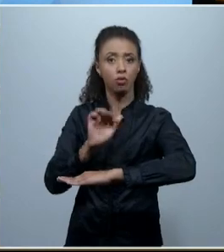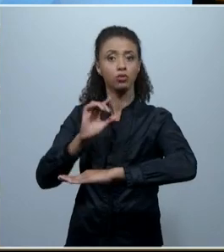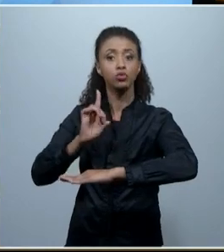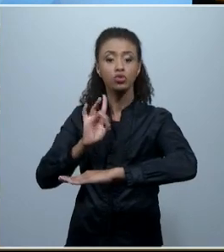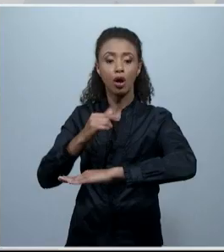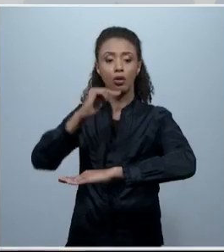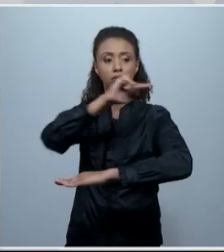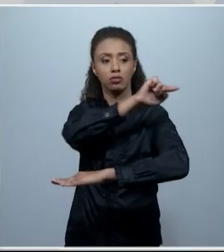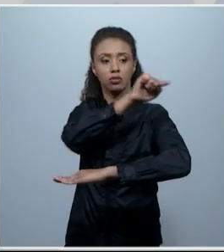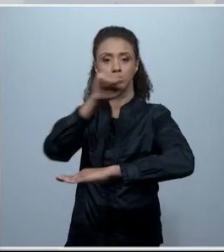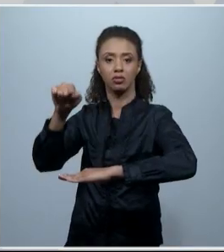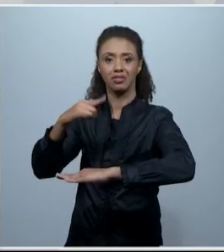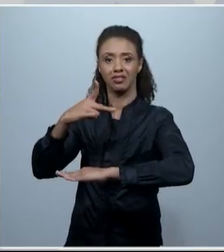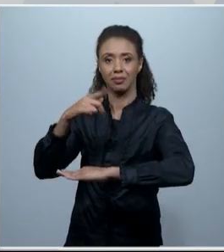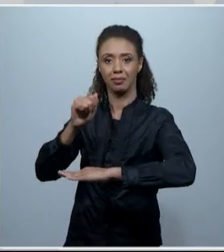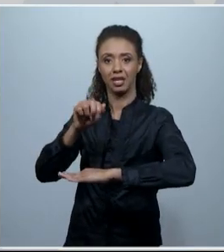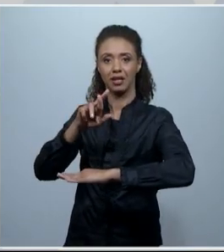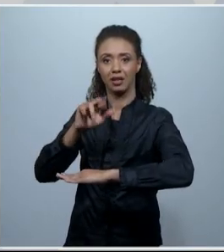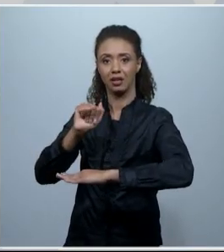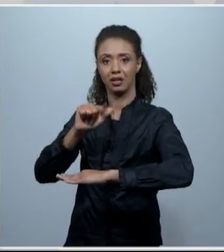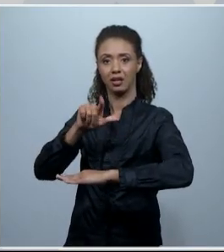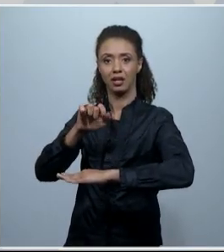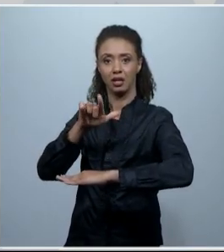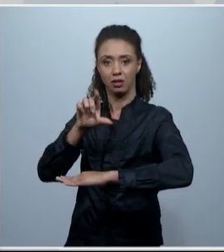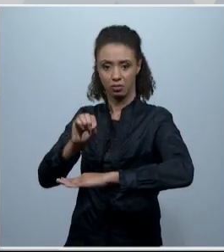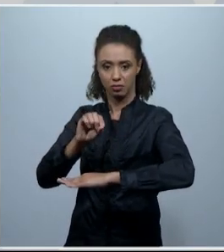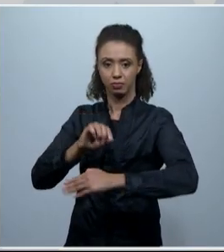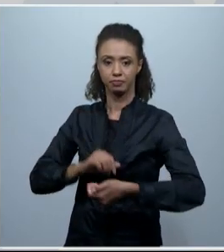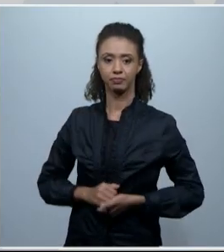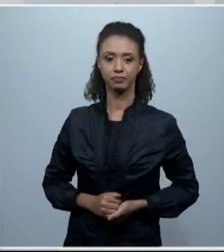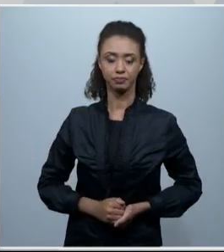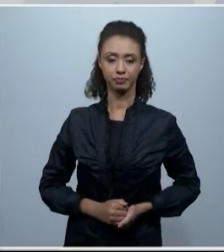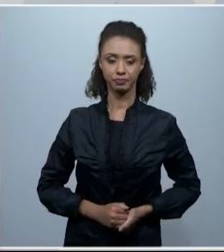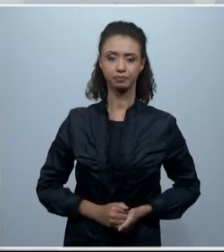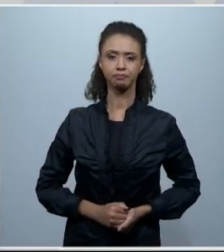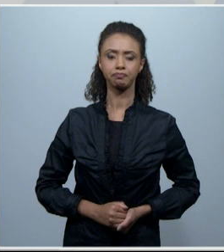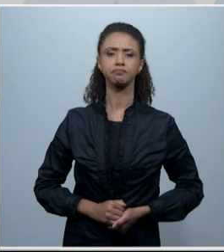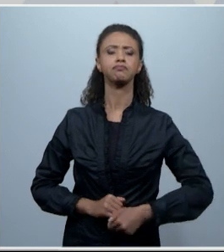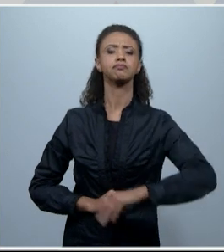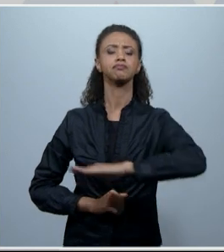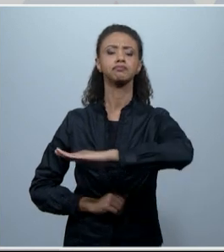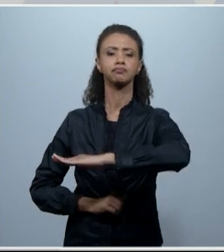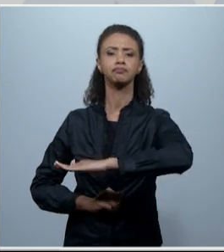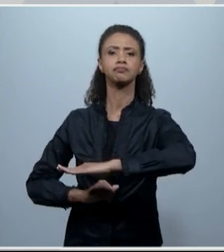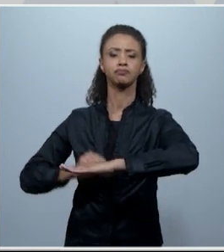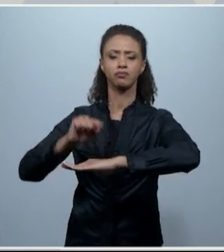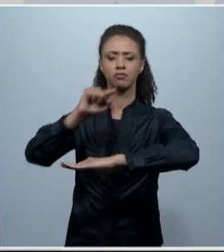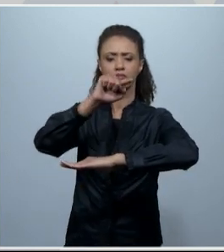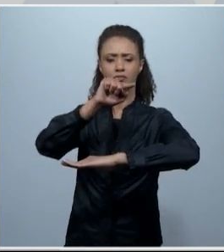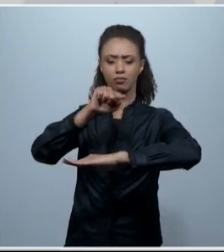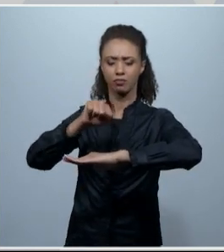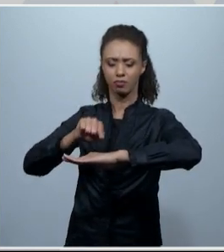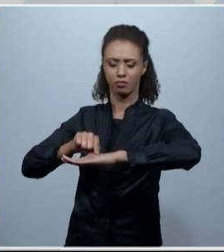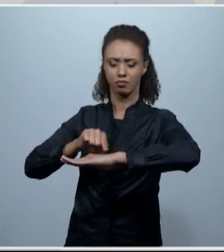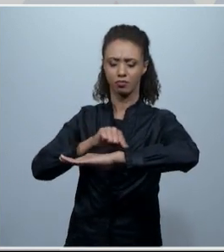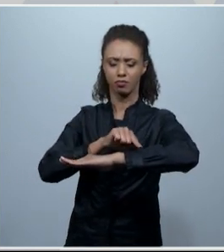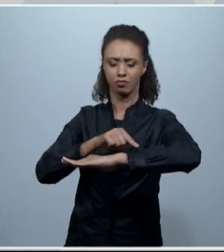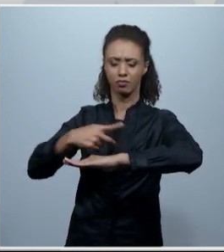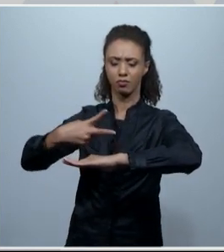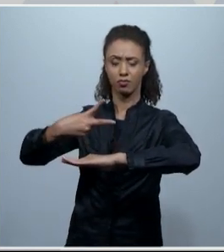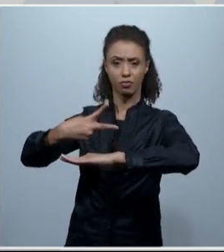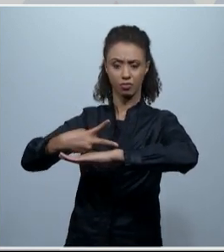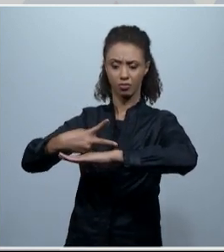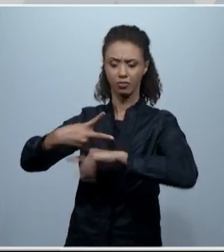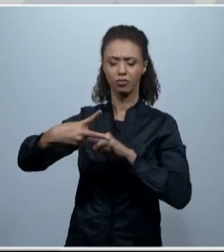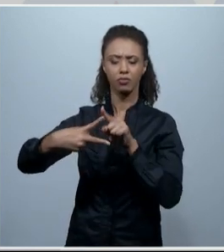este ângulo interno do triângulo no ponto b ramsar símbolo de alfa ele é igual a esse ângulo alfa aqui ó som altera